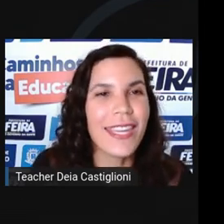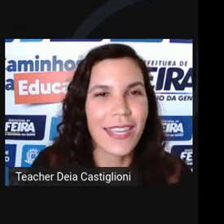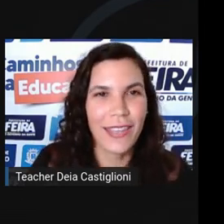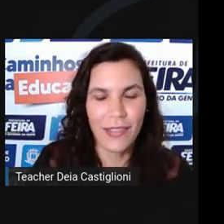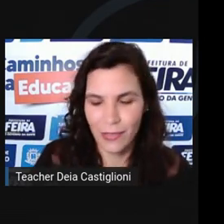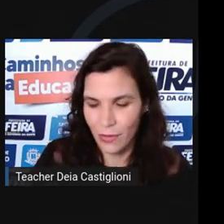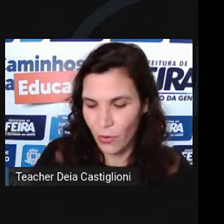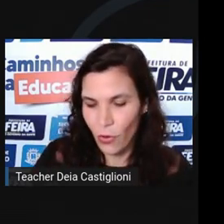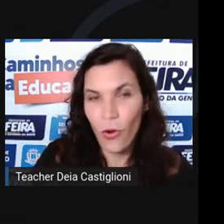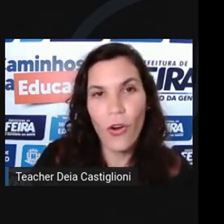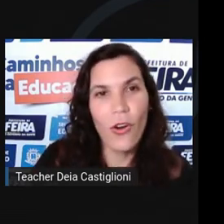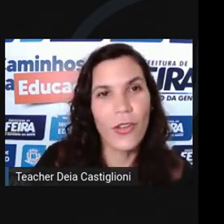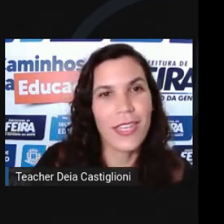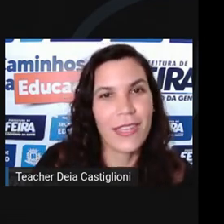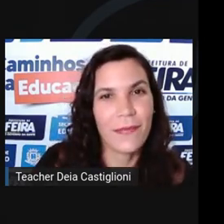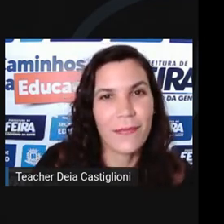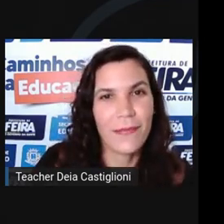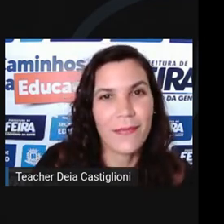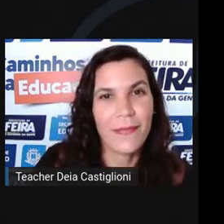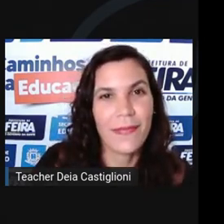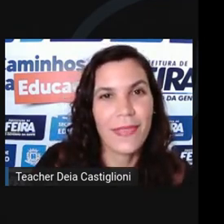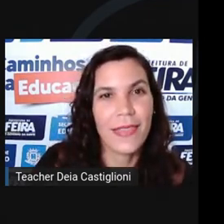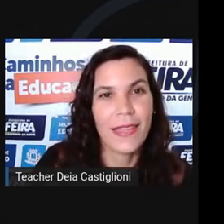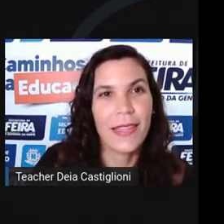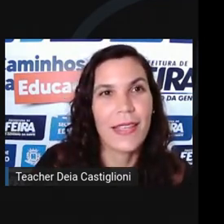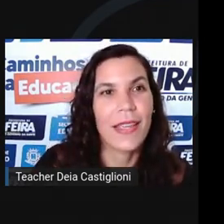oi. Oi.